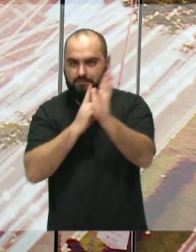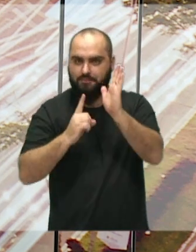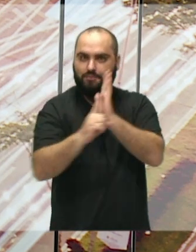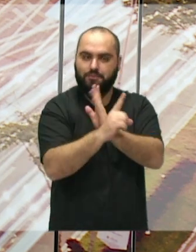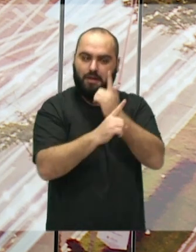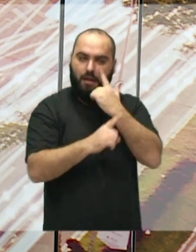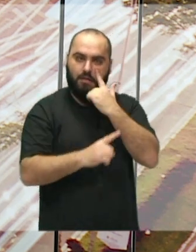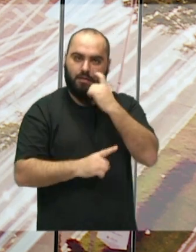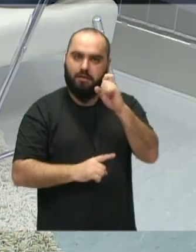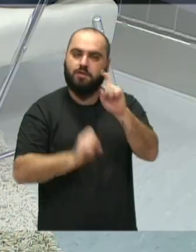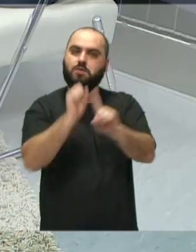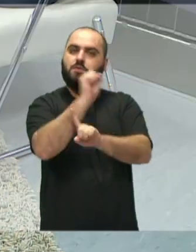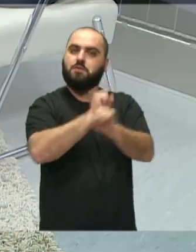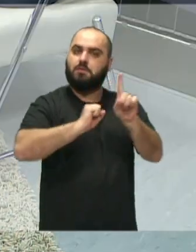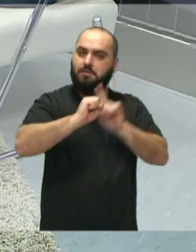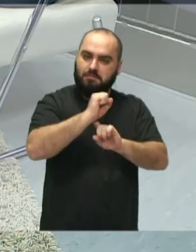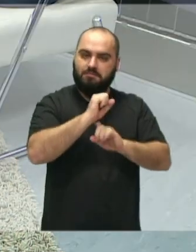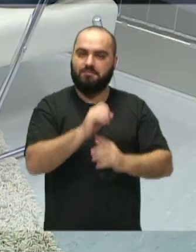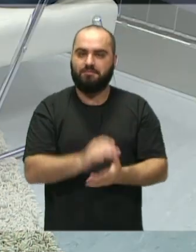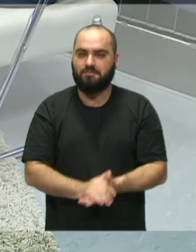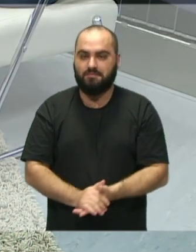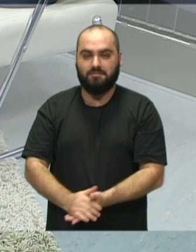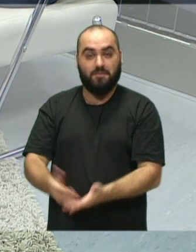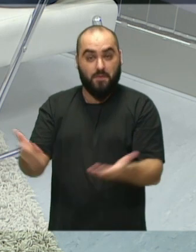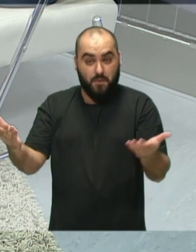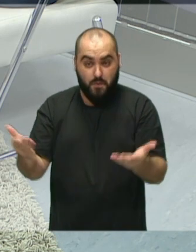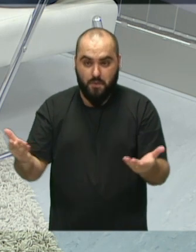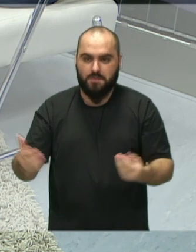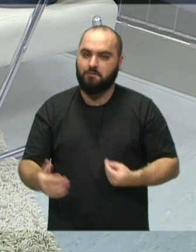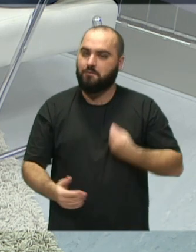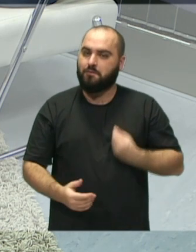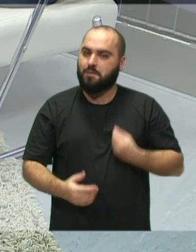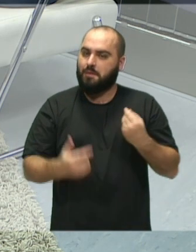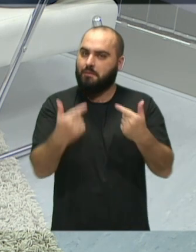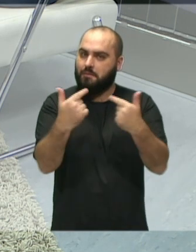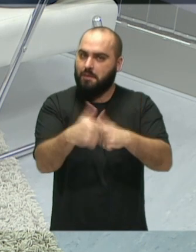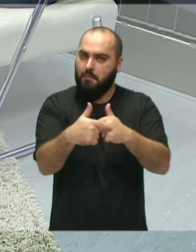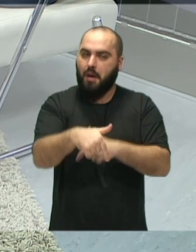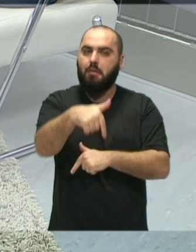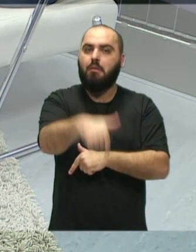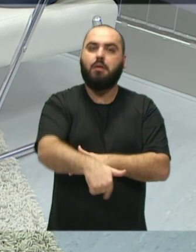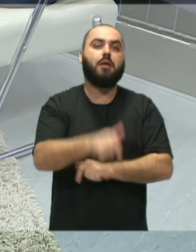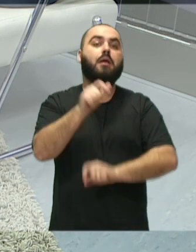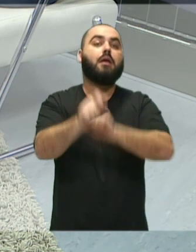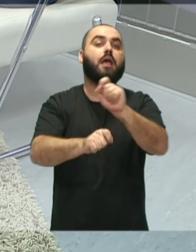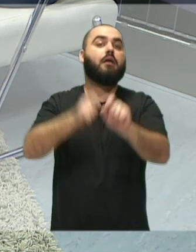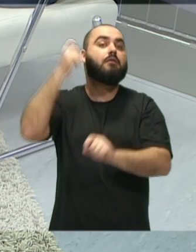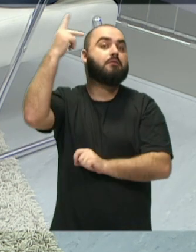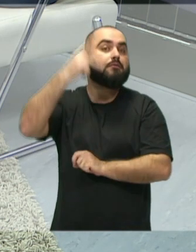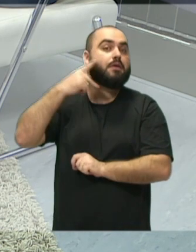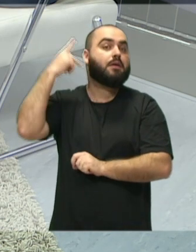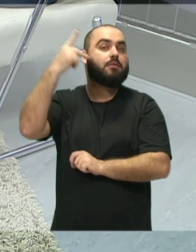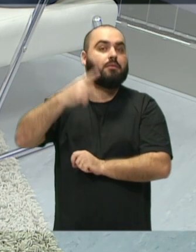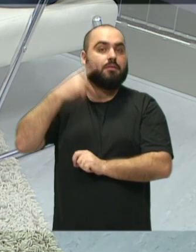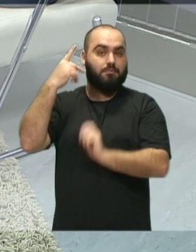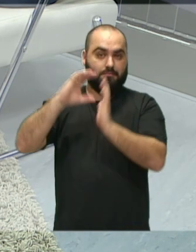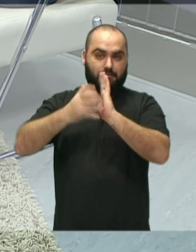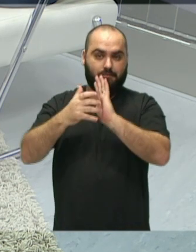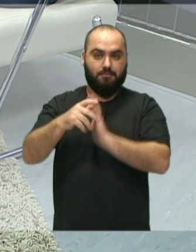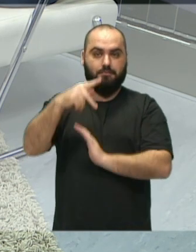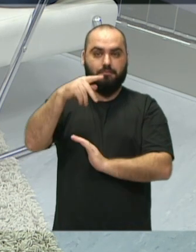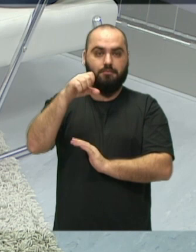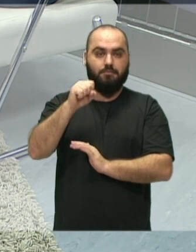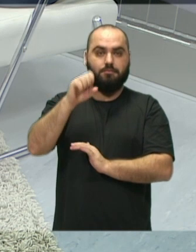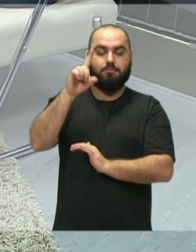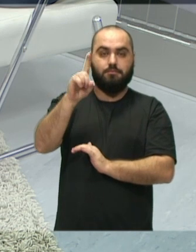interesse público. Hoje participa conosco aqui no estúdio da TV Câmara a vereadora do PSDB, Ana Carolina